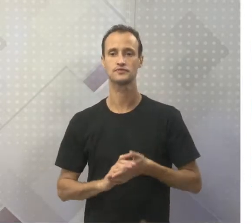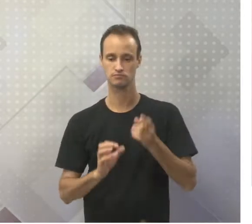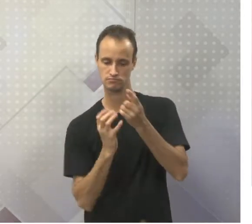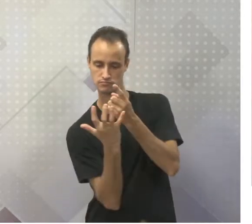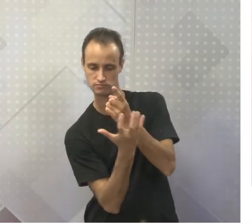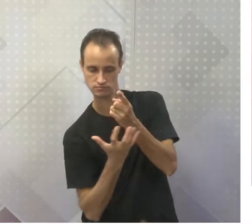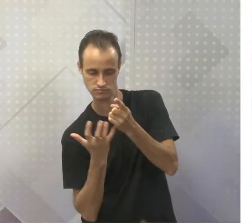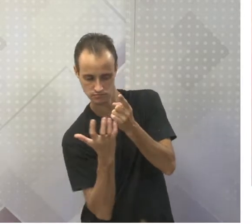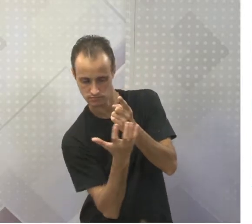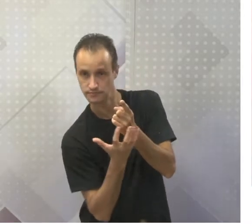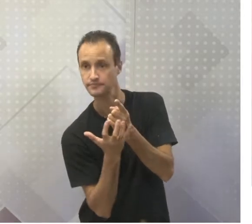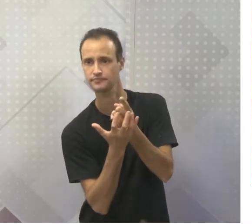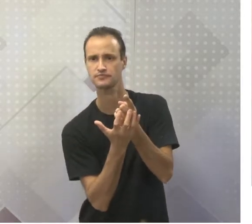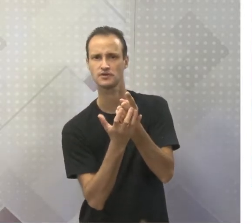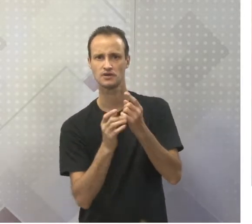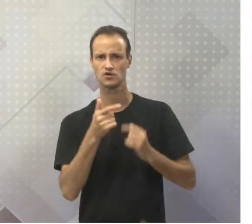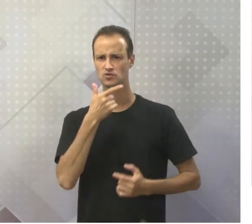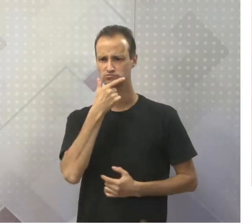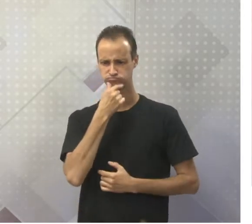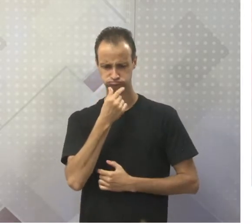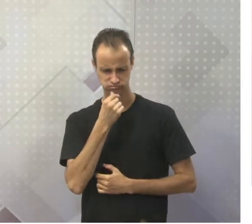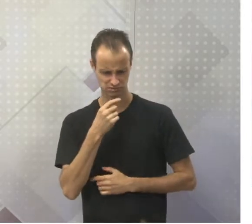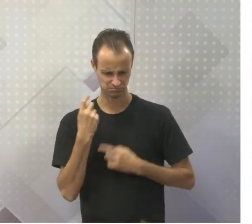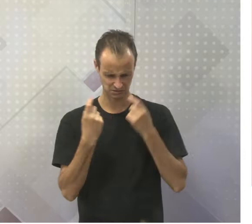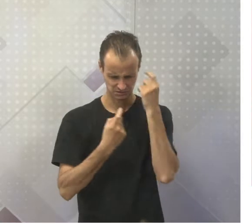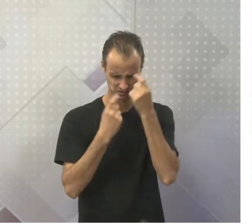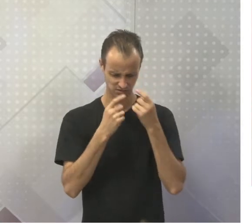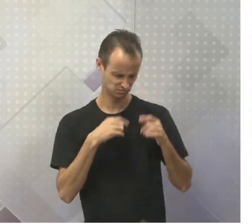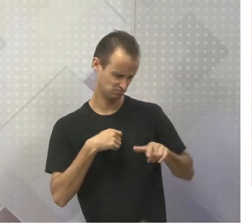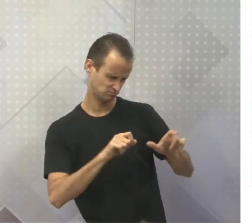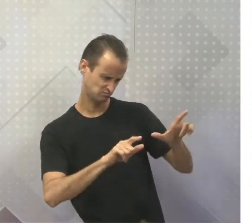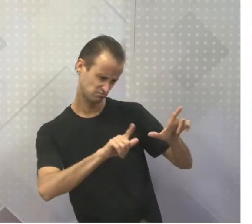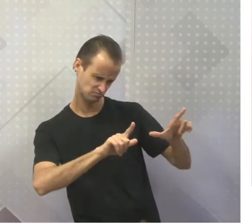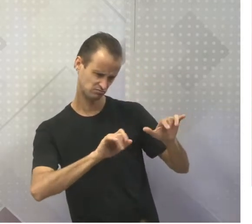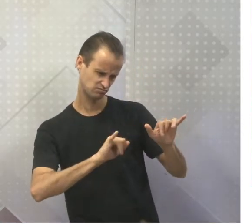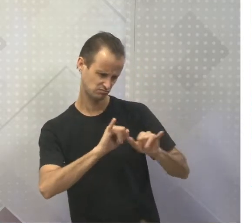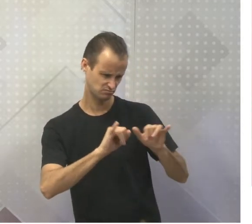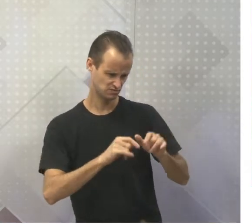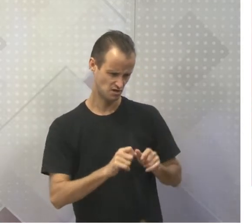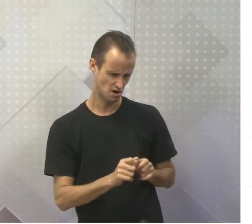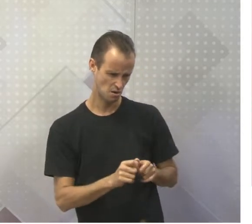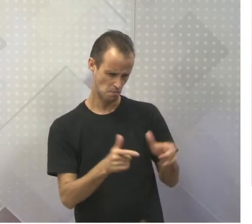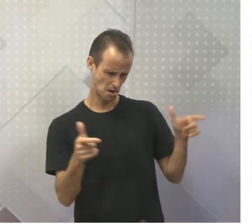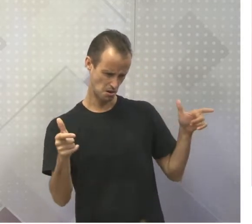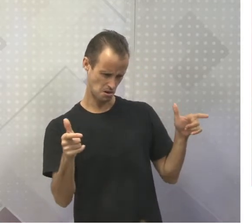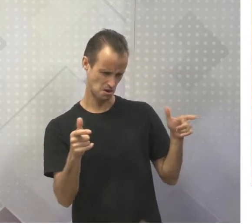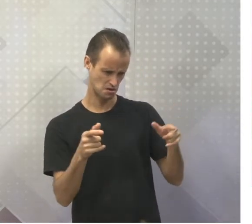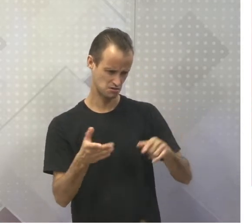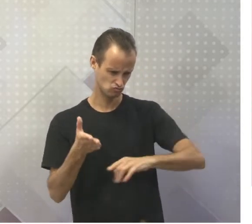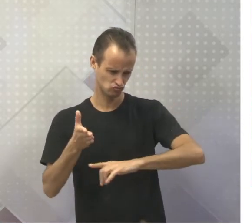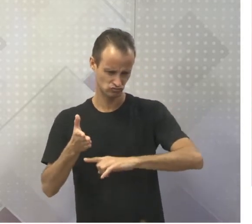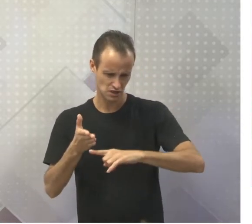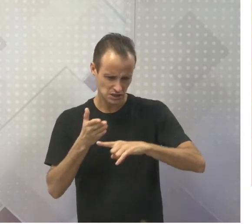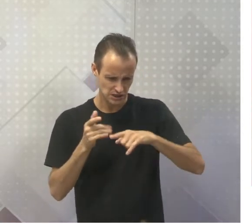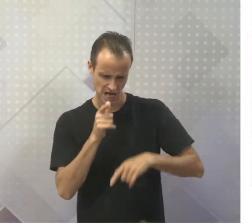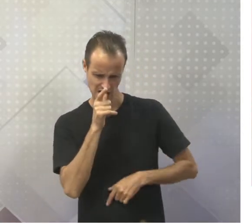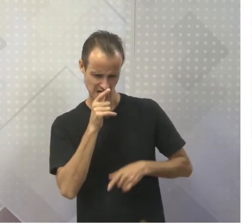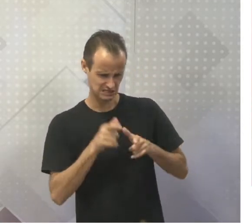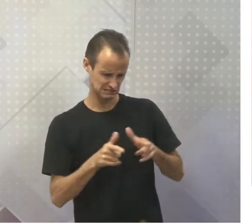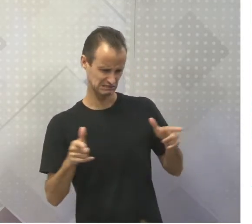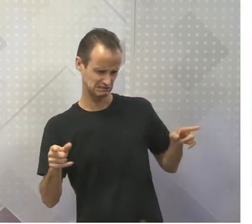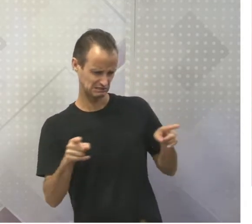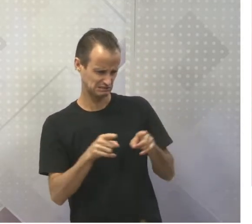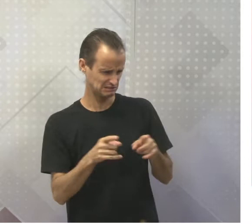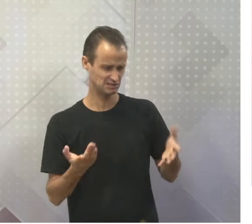testículo. O menino fica preocupado porque vê coisa na internet, vê umas coisas maiores, vê o dele é muito pequeno. Ai, meu Deus do céu, eu sou aleijado. Ai, mãe,